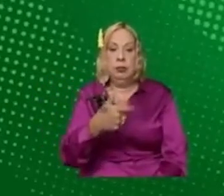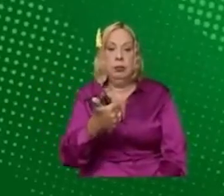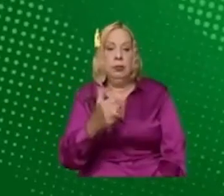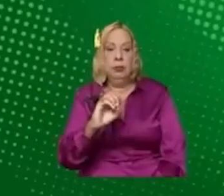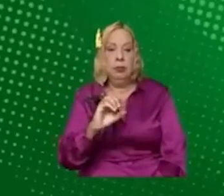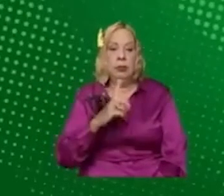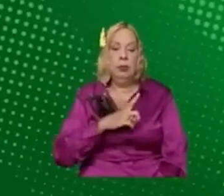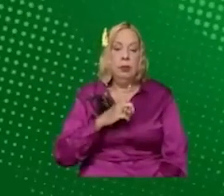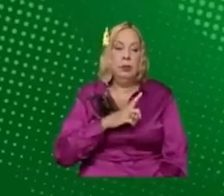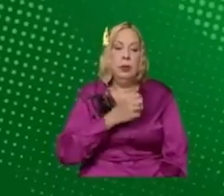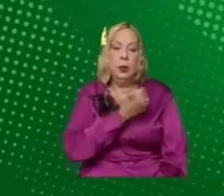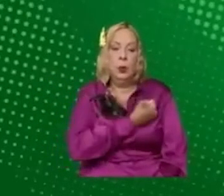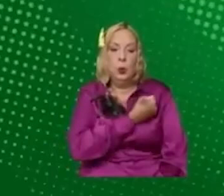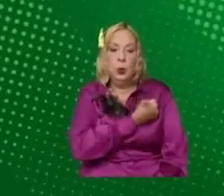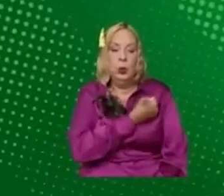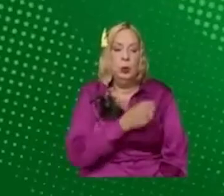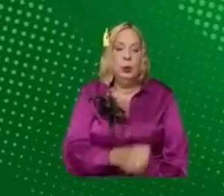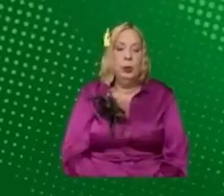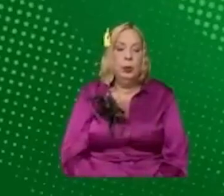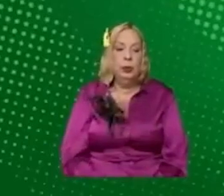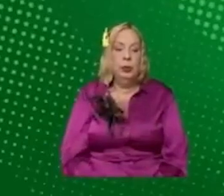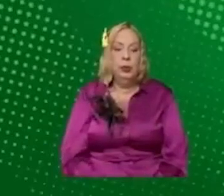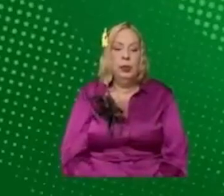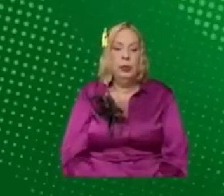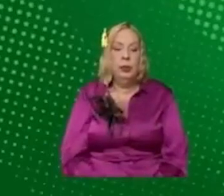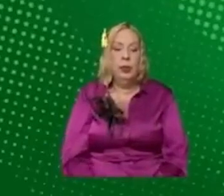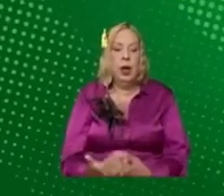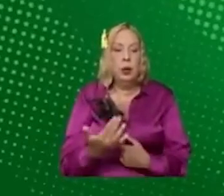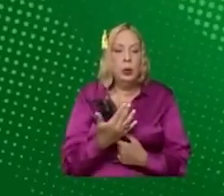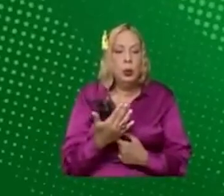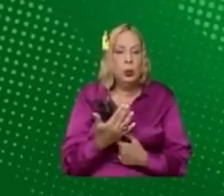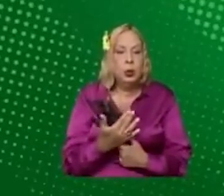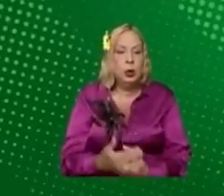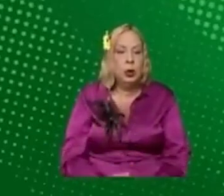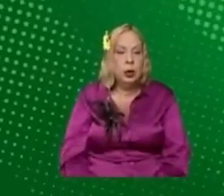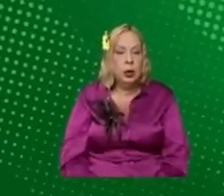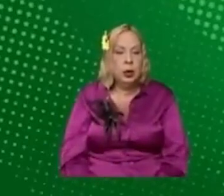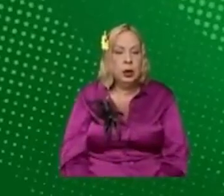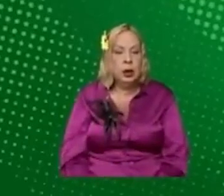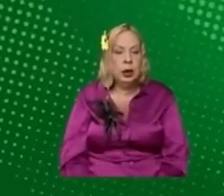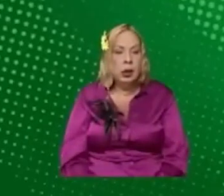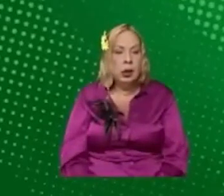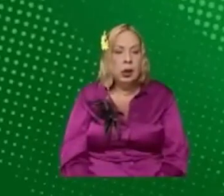564210, numeração da... Ajuda a gente, Kenália.